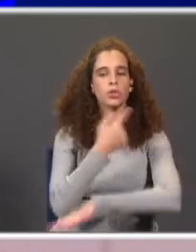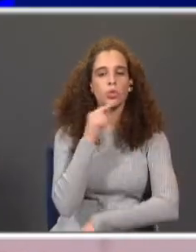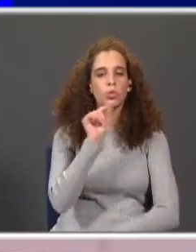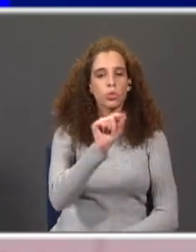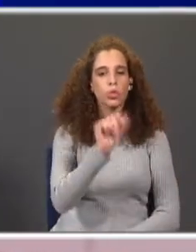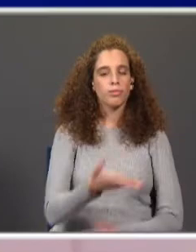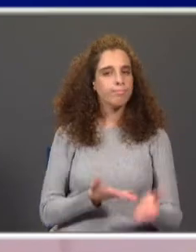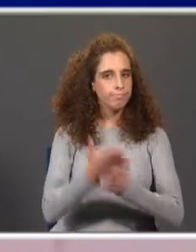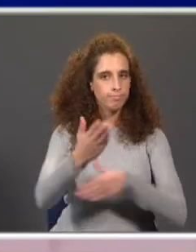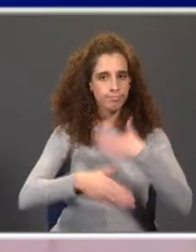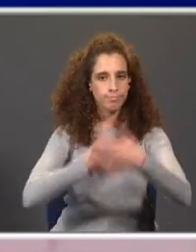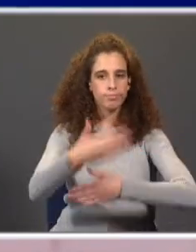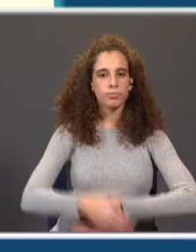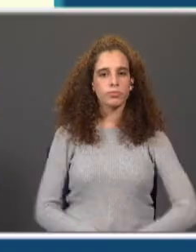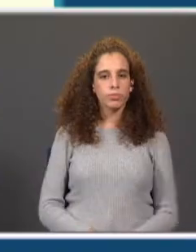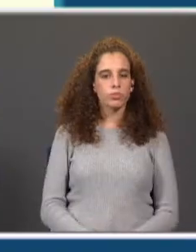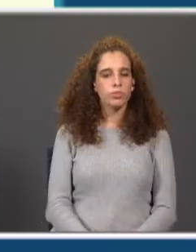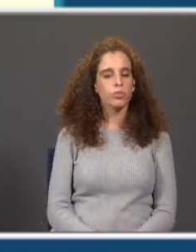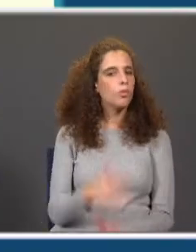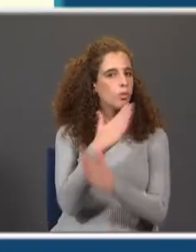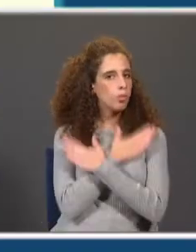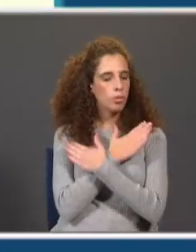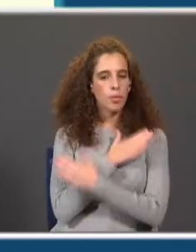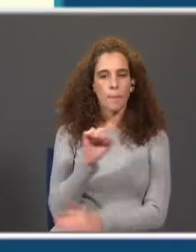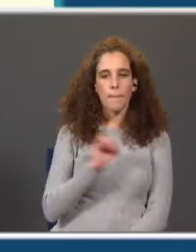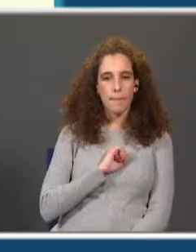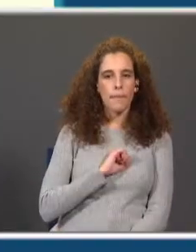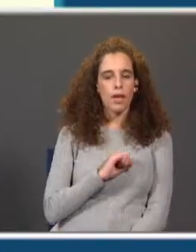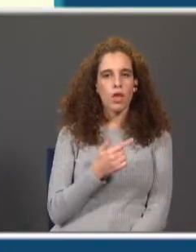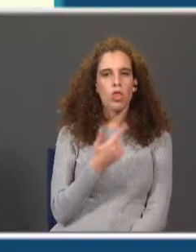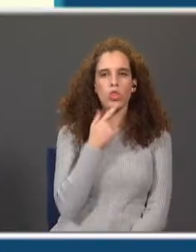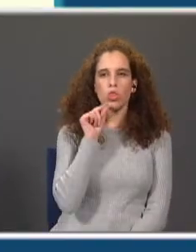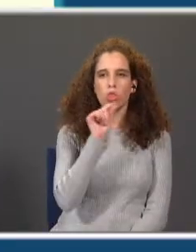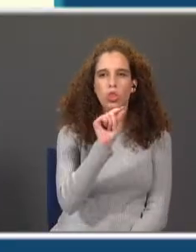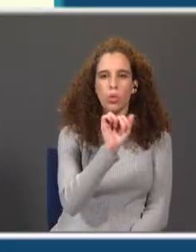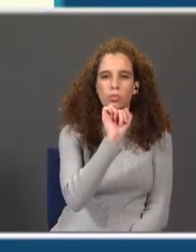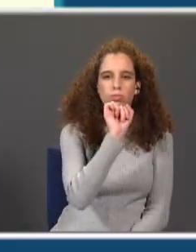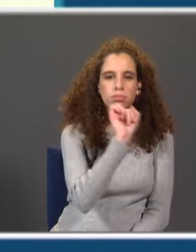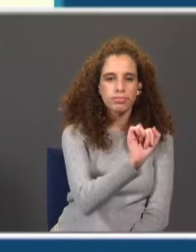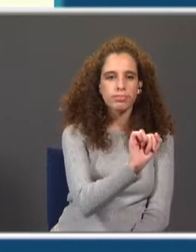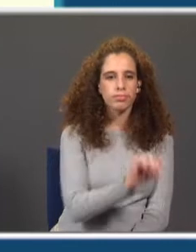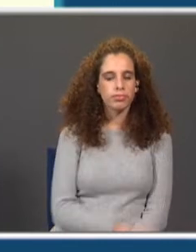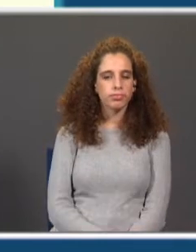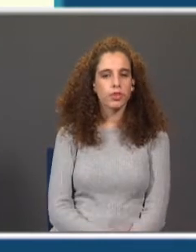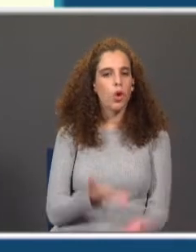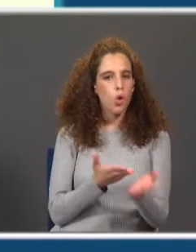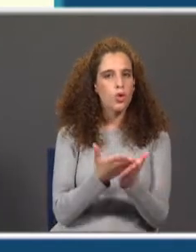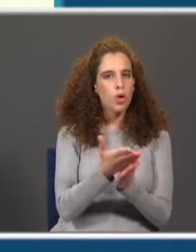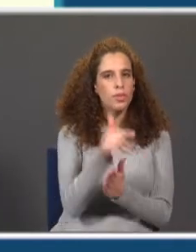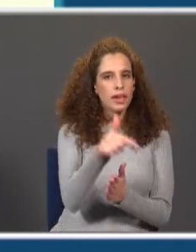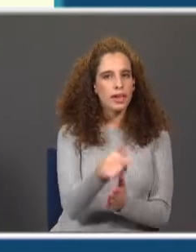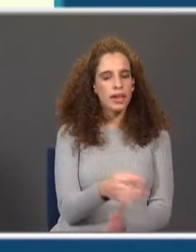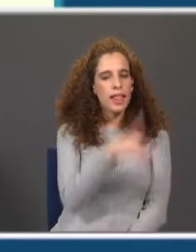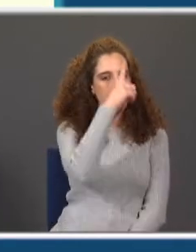E continuamos. Os meus amigos tinham nomes próprios tremendos. Continuamos aqui no domínio das